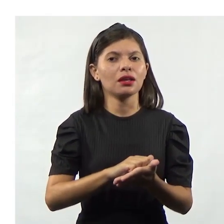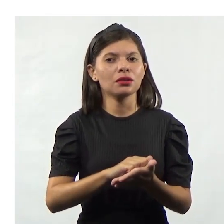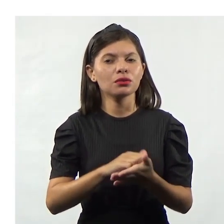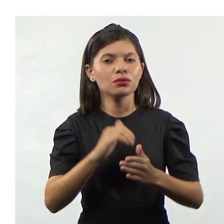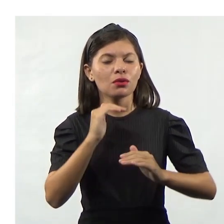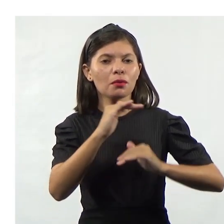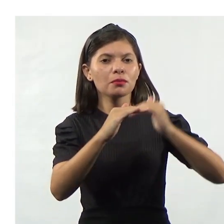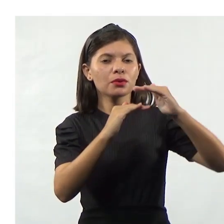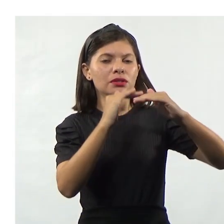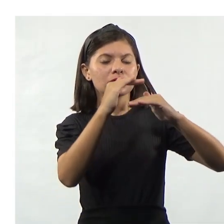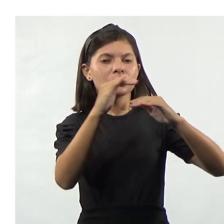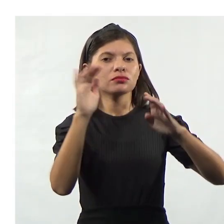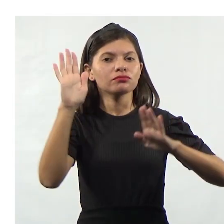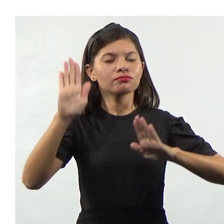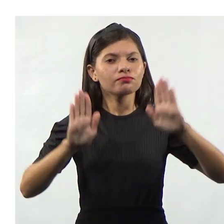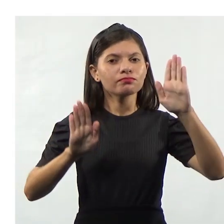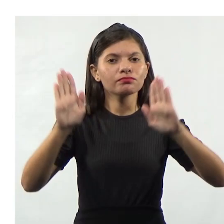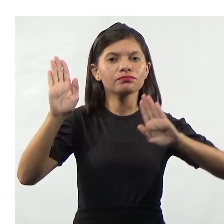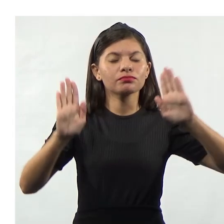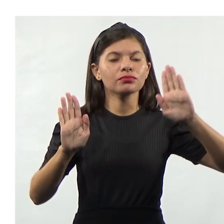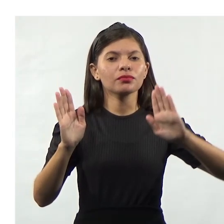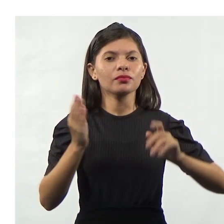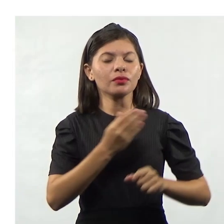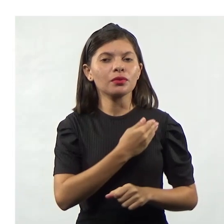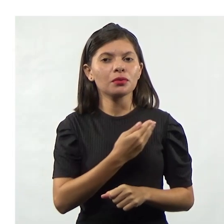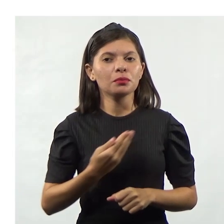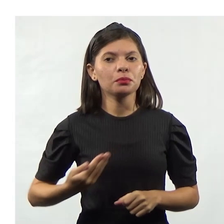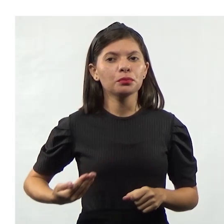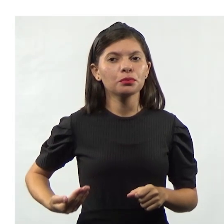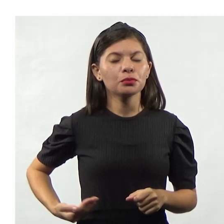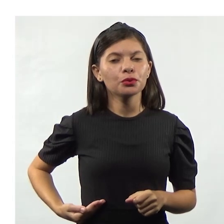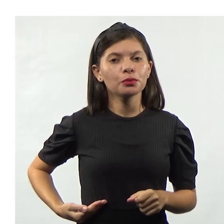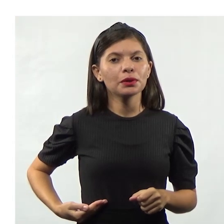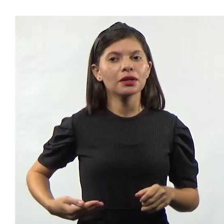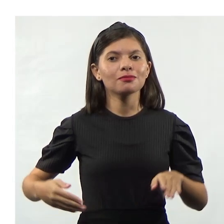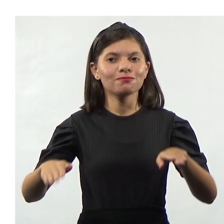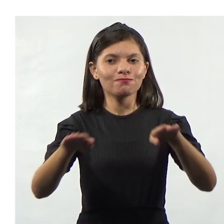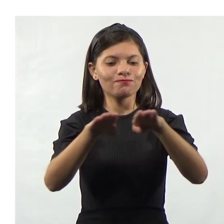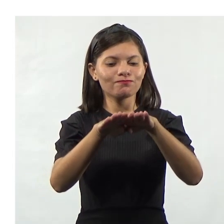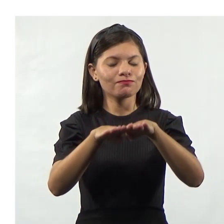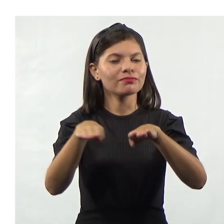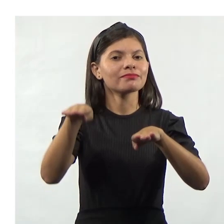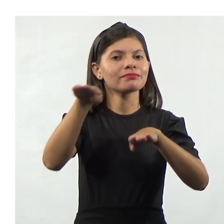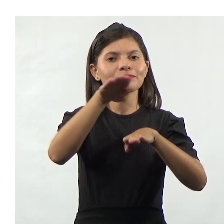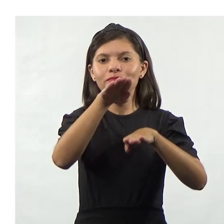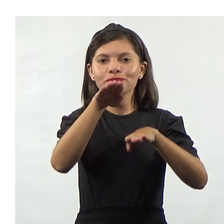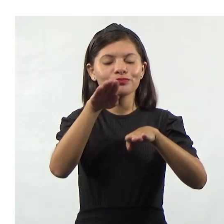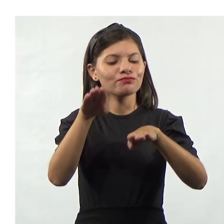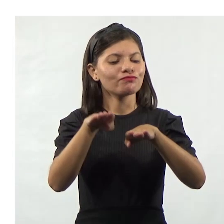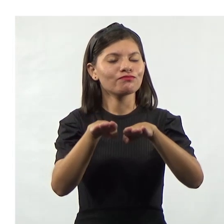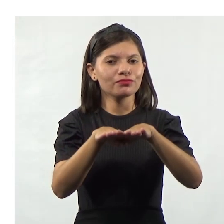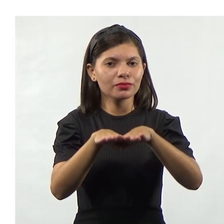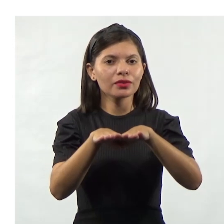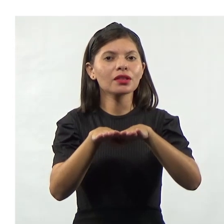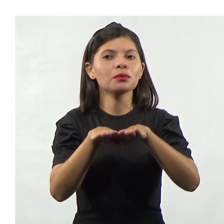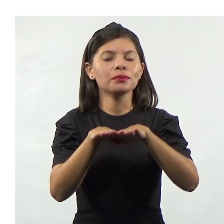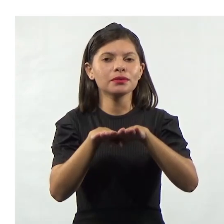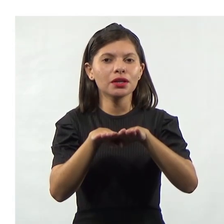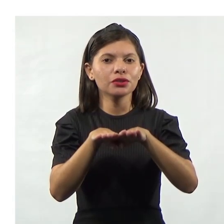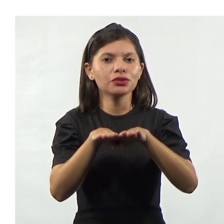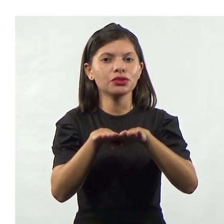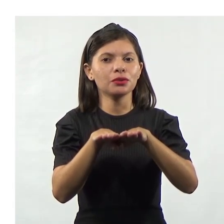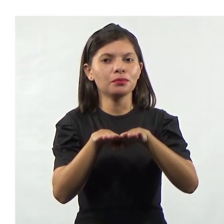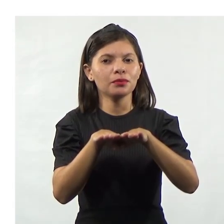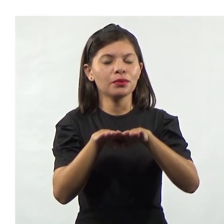mediante processo de licitação pública que assegure a igualdade de